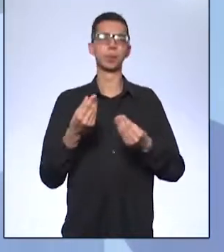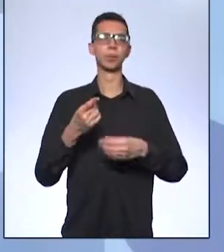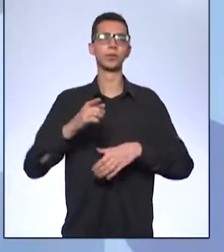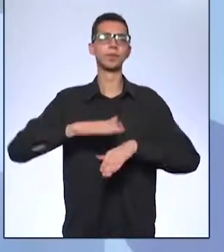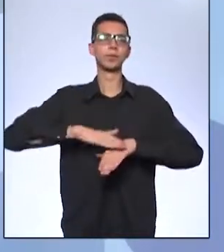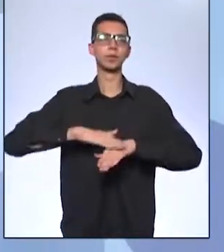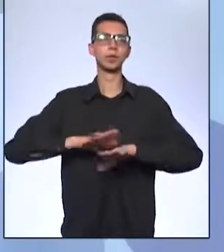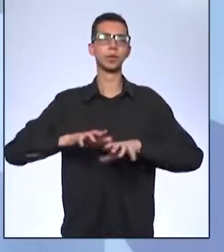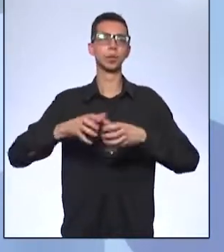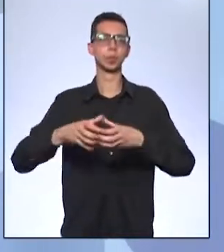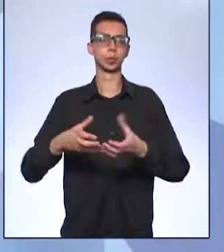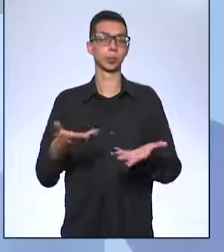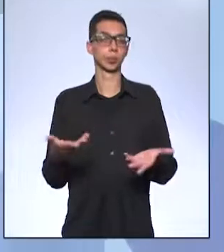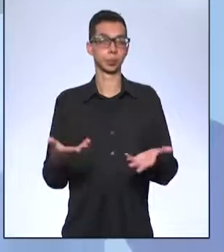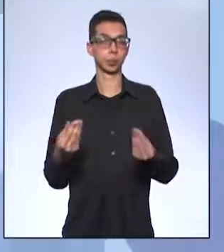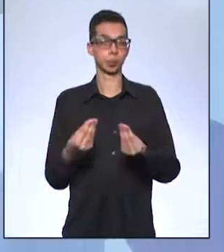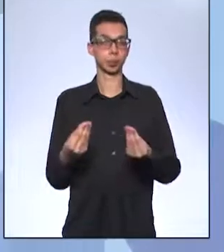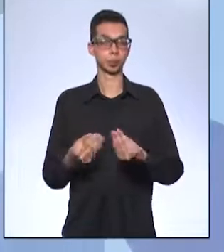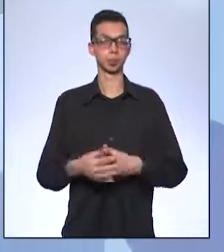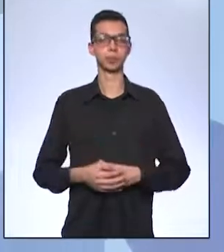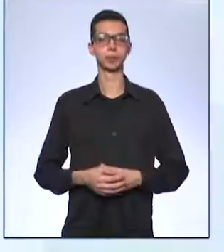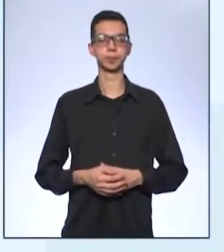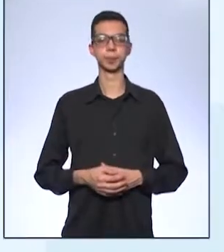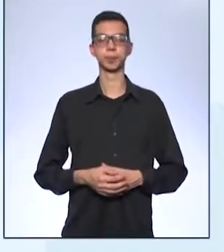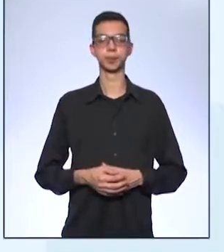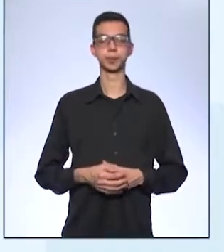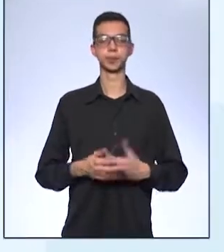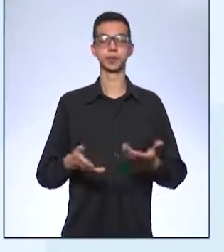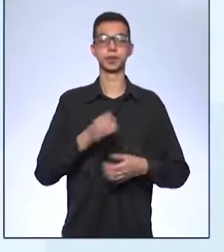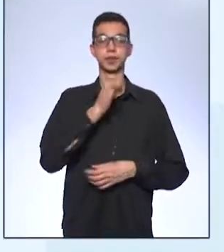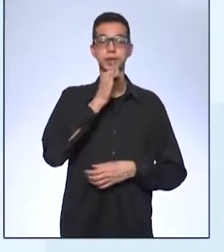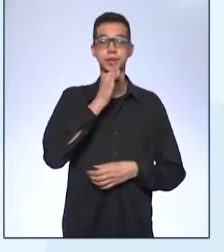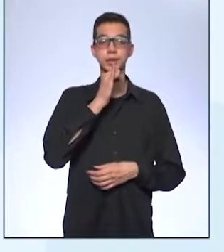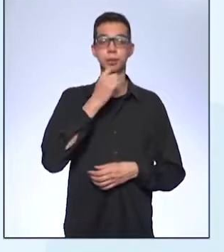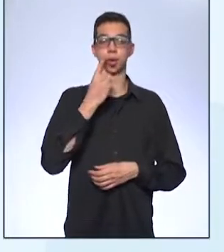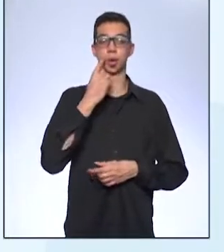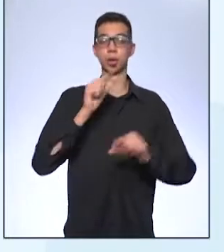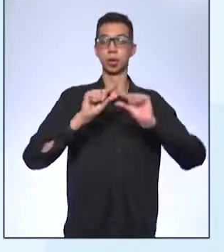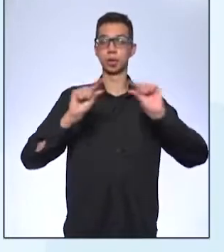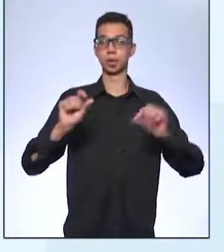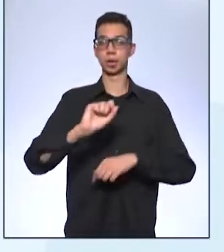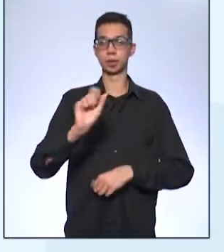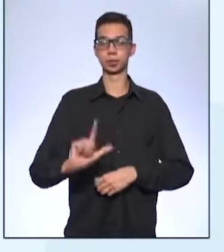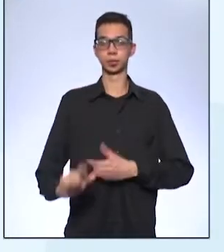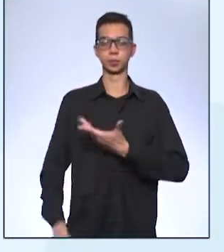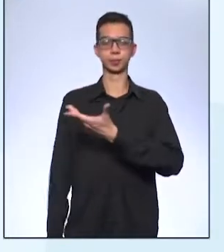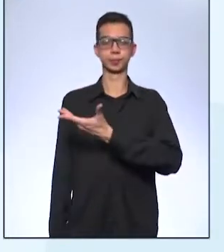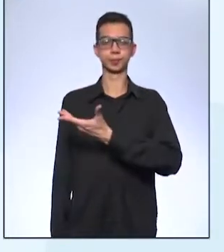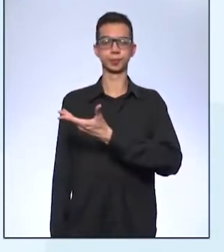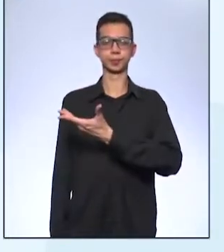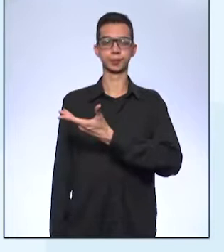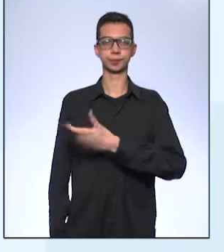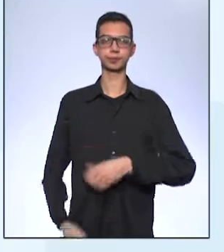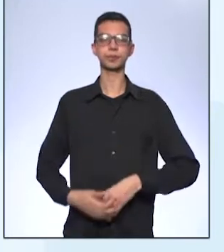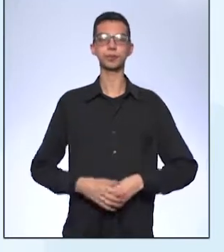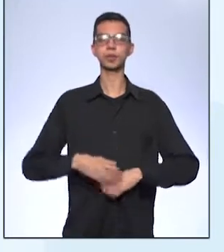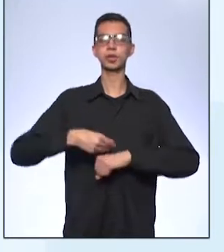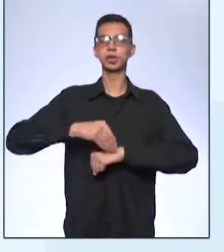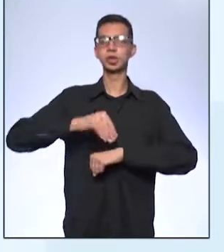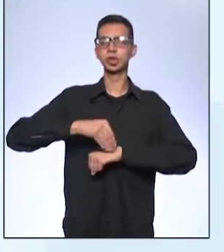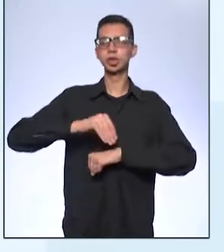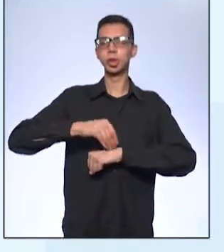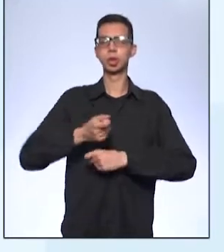em grupo? Então olha só, some tips in case you want to do it in groups. Algumas dicas que